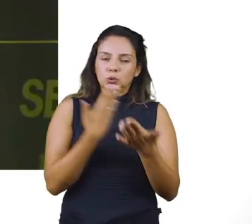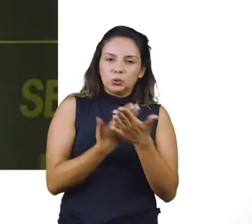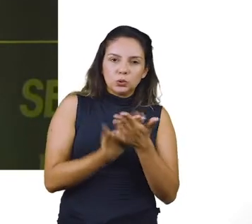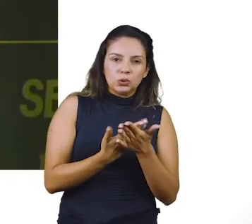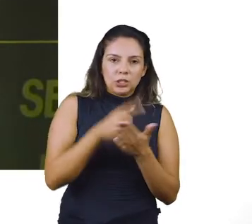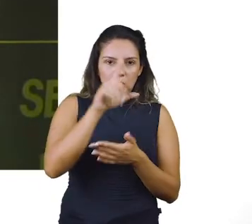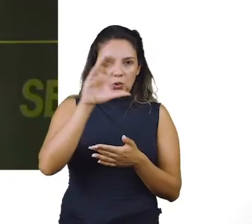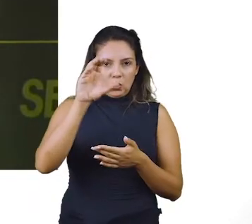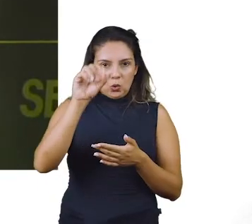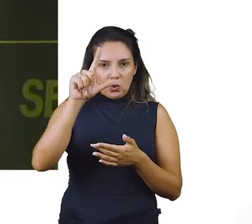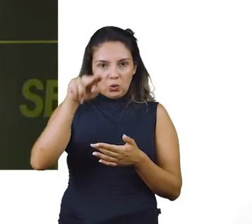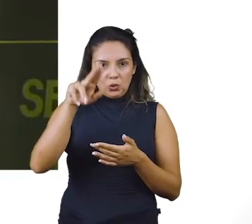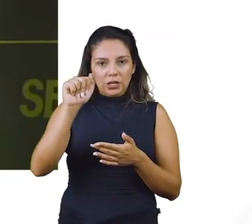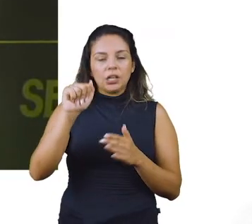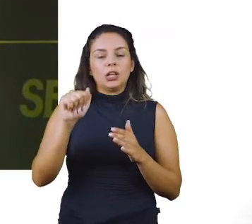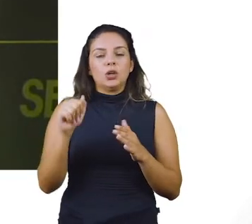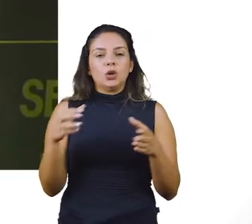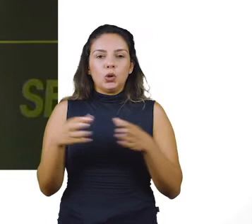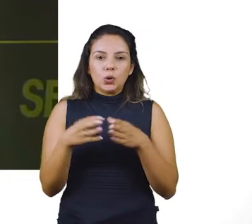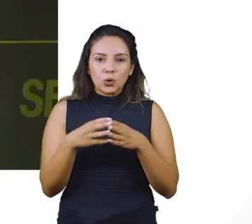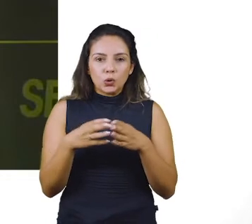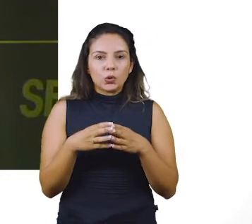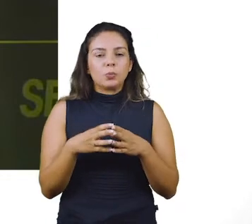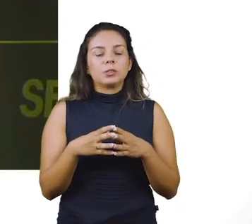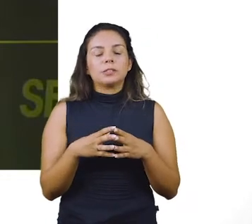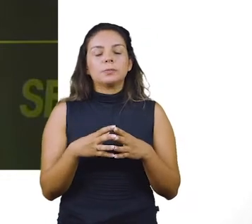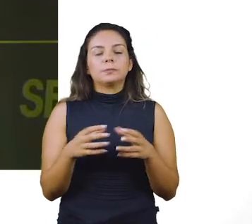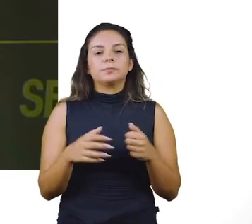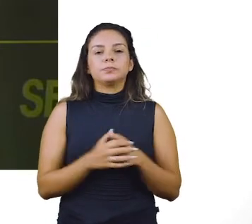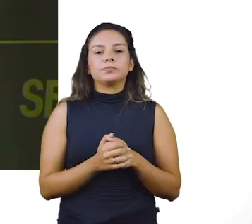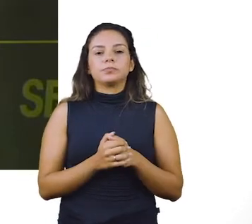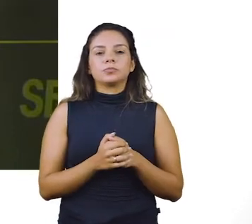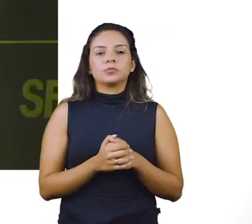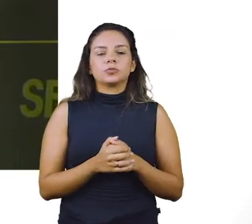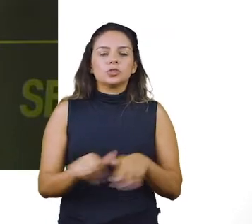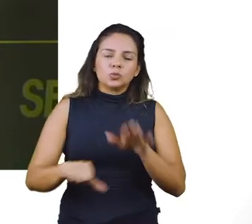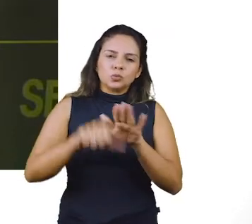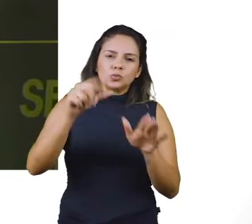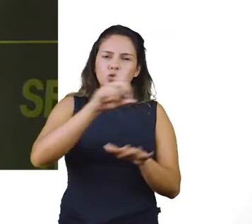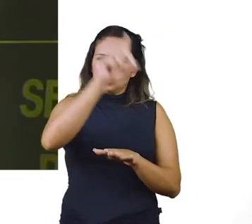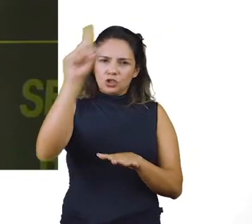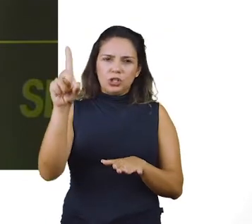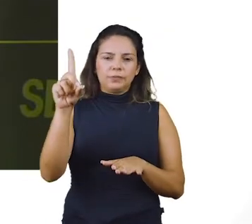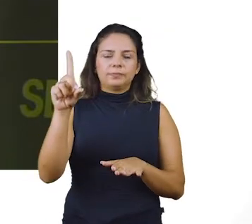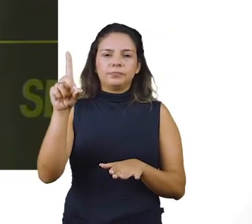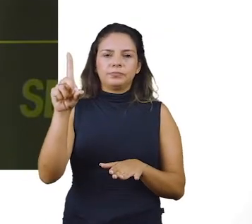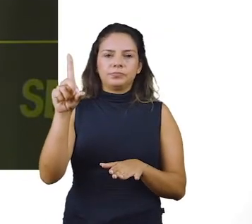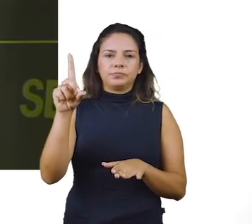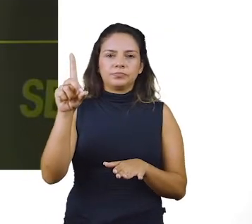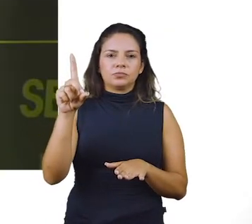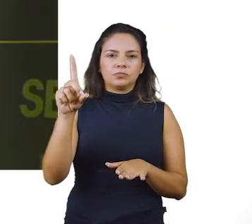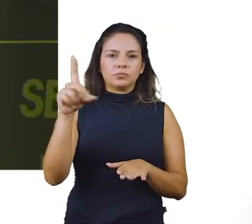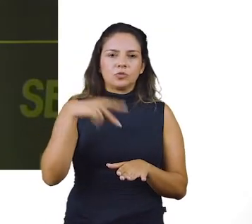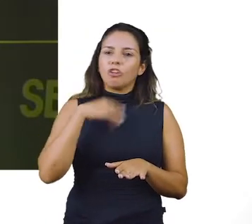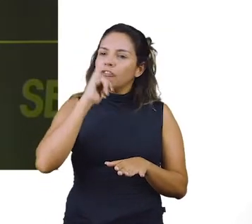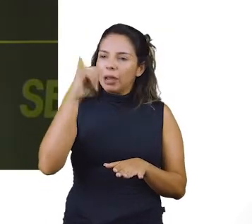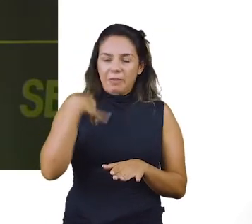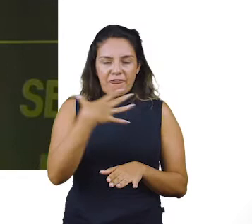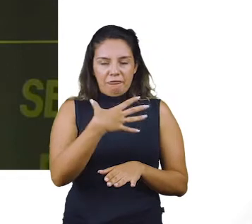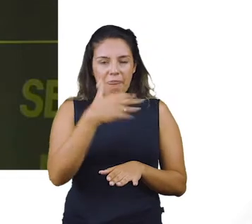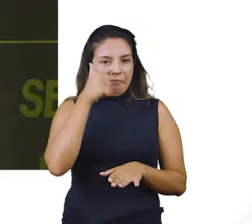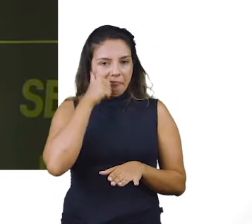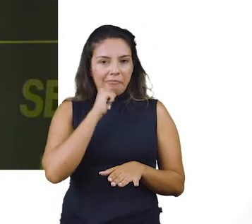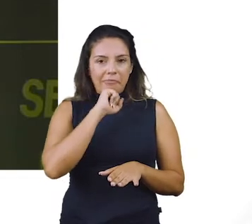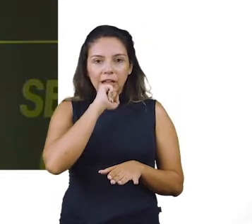lá em Coluna, no grupo escolar Professora Heroína Torres. Um dia eu disse à minha mãe, que era professora lá da escola, se